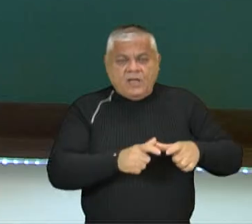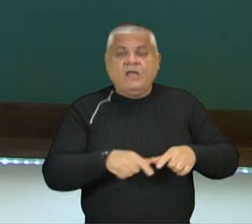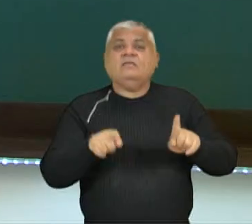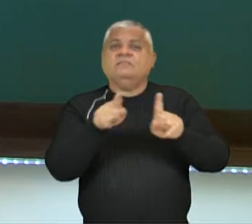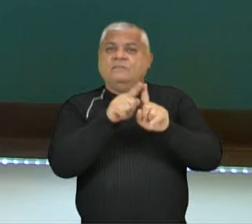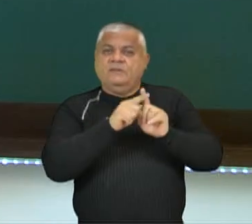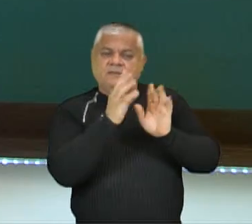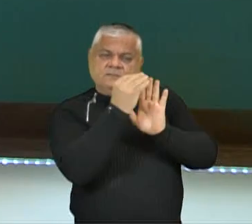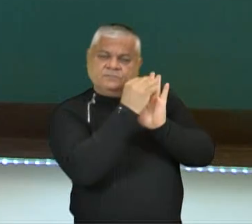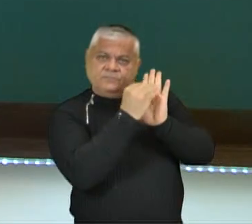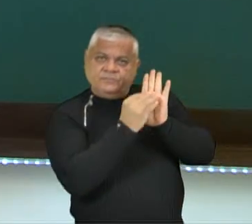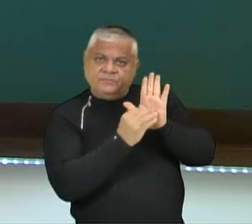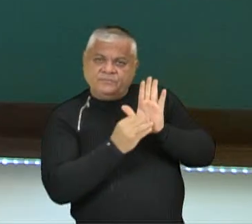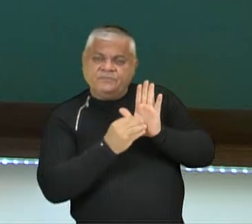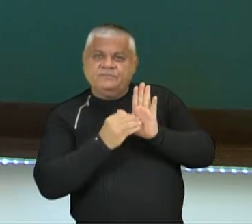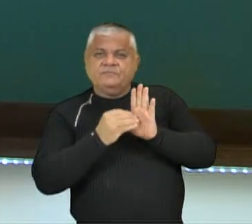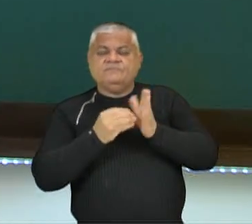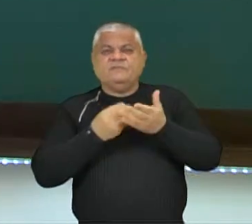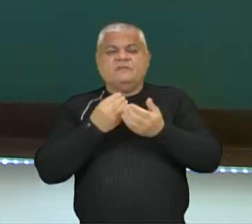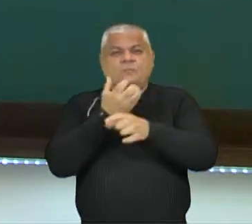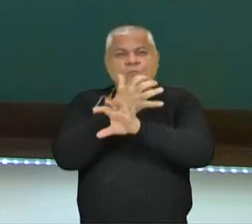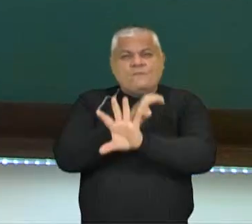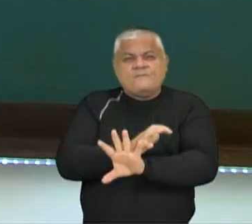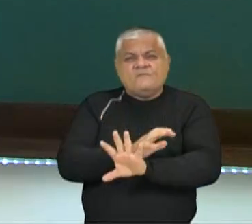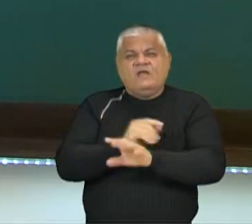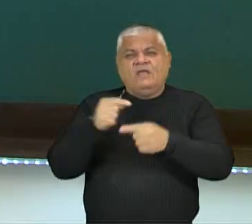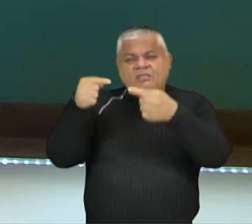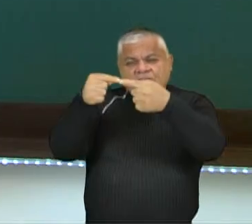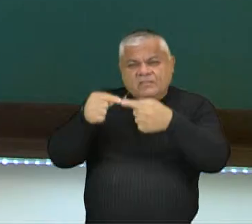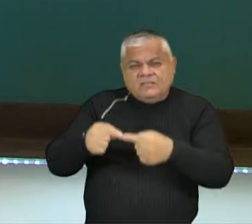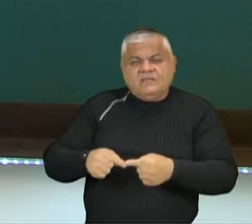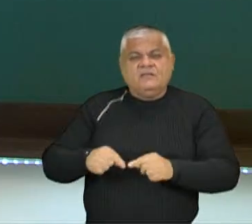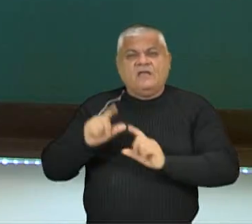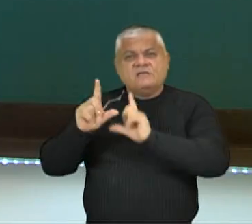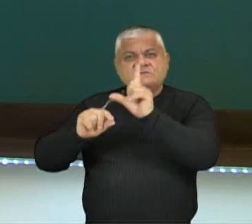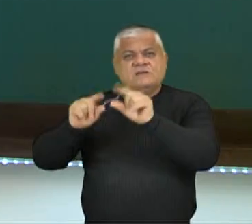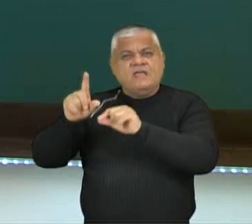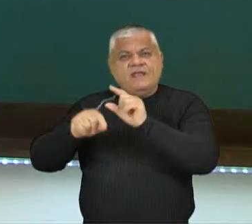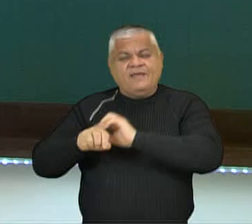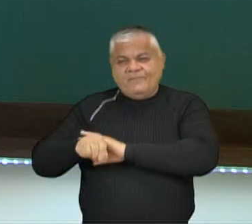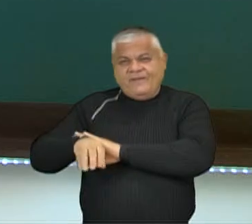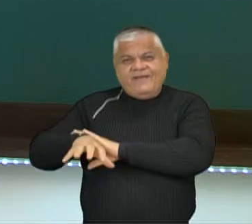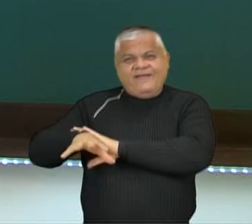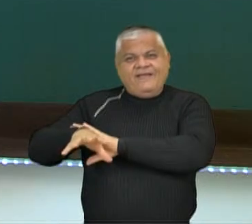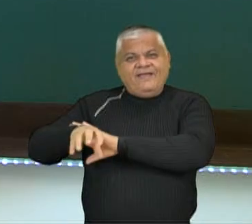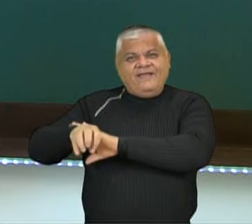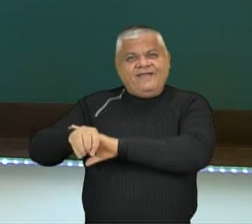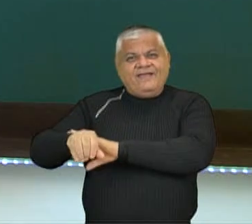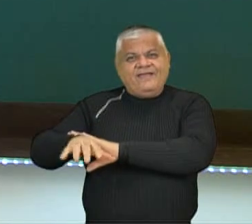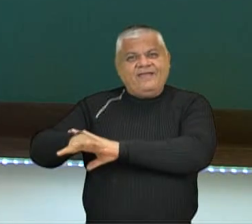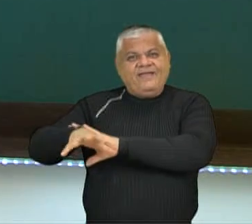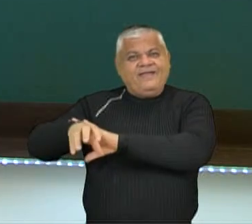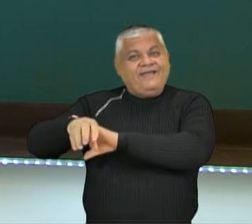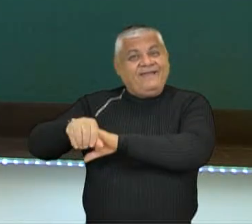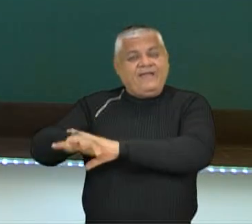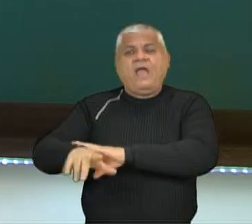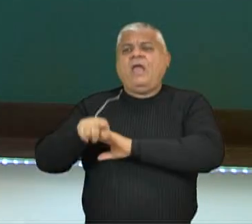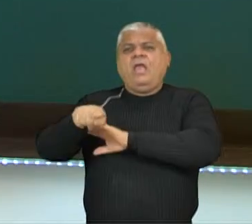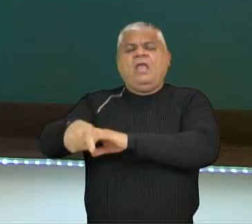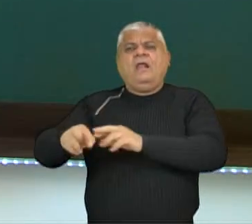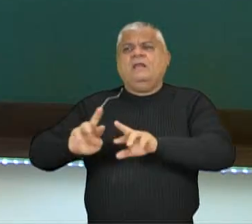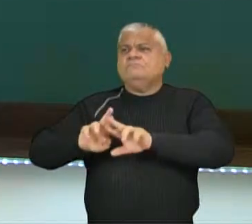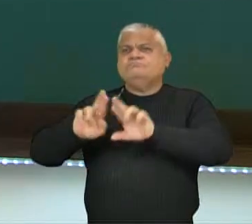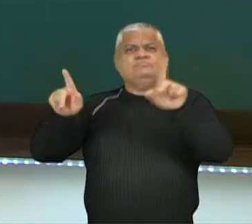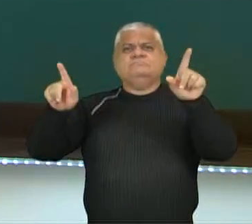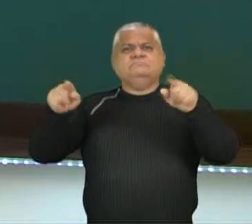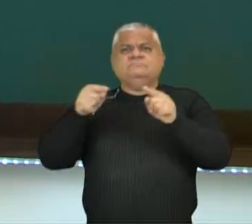documentação fóssil que leva, né, a semelhança a estrelas do mar, ele viu que, apesar de características semelhantes, ela não se encaixava